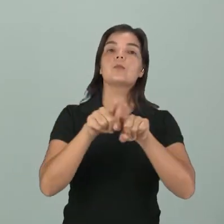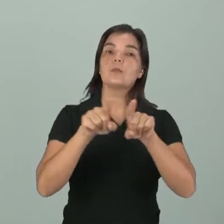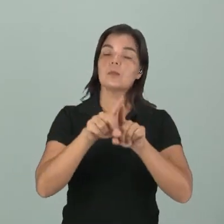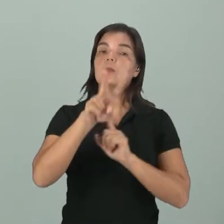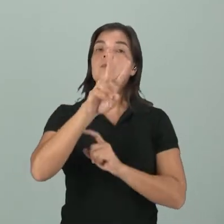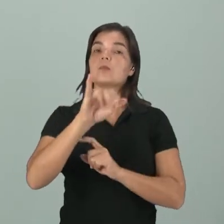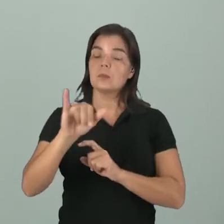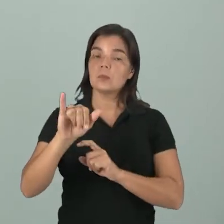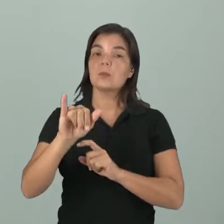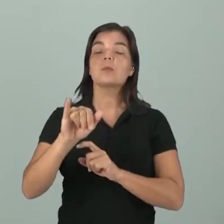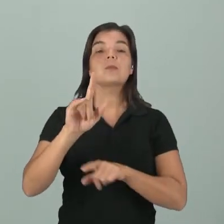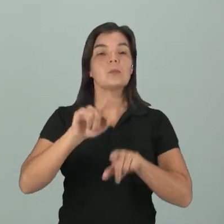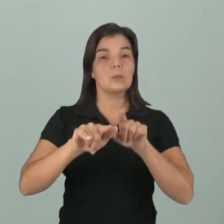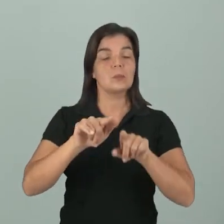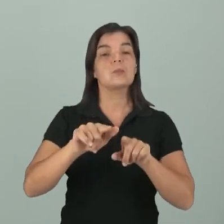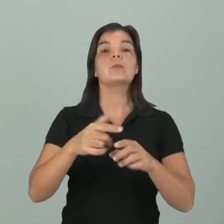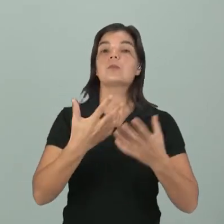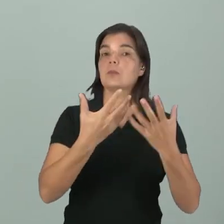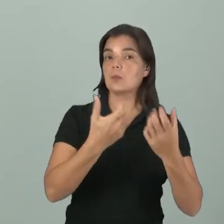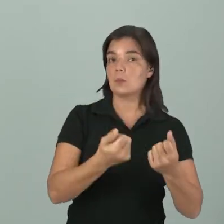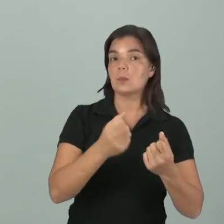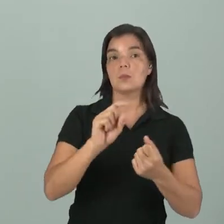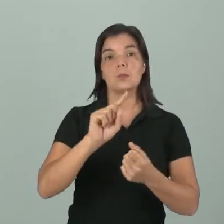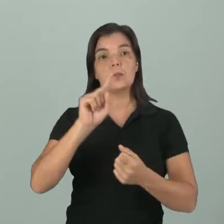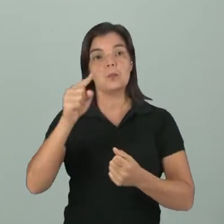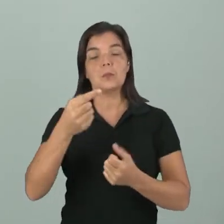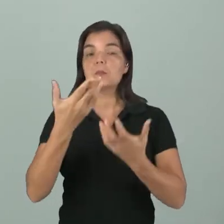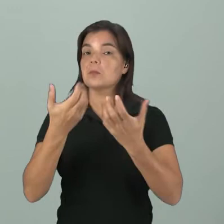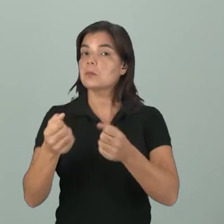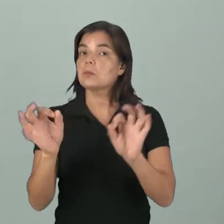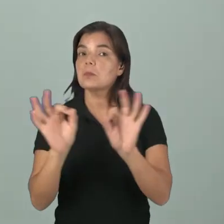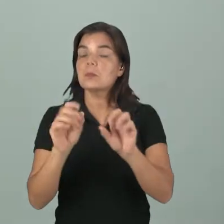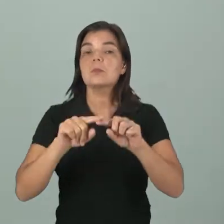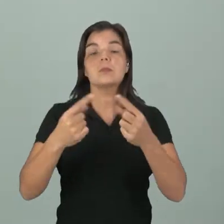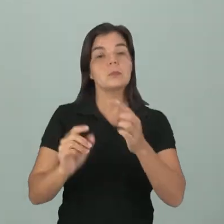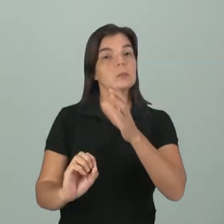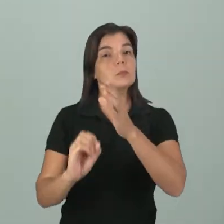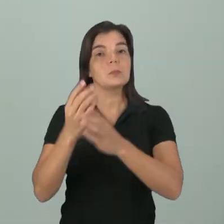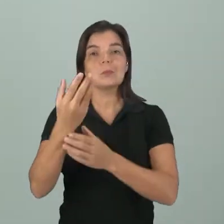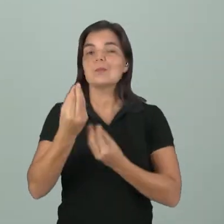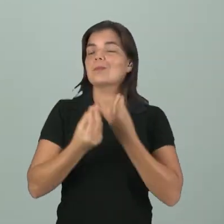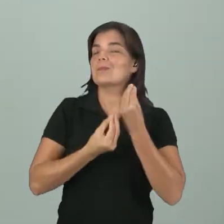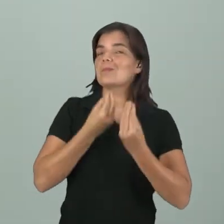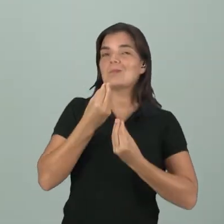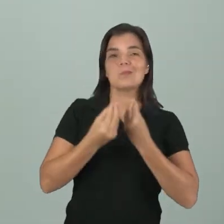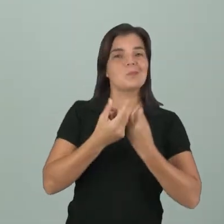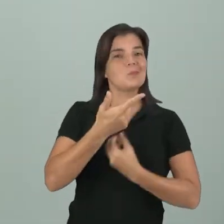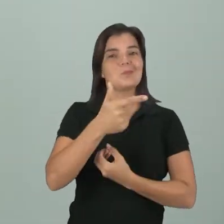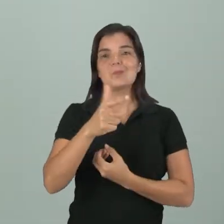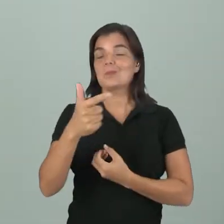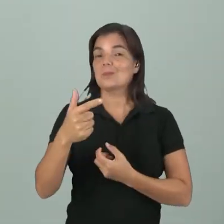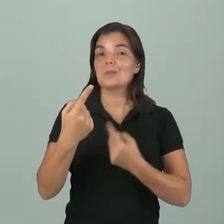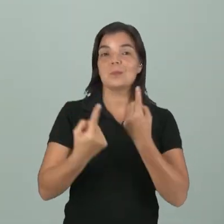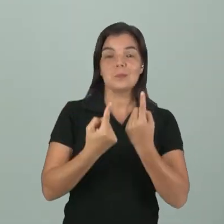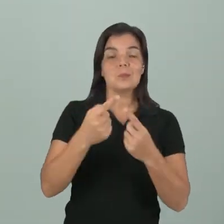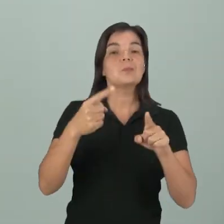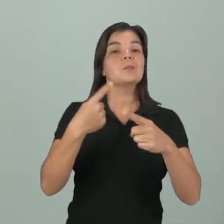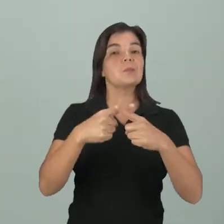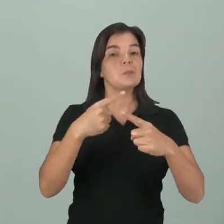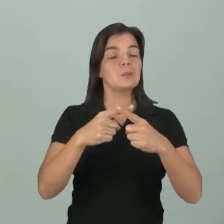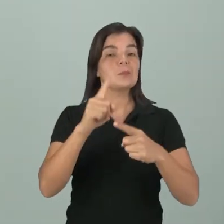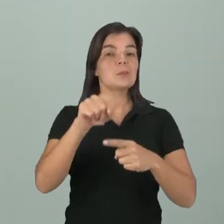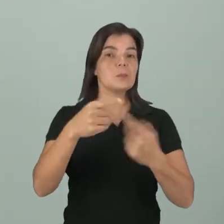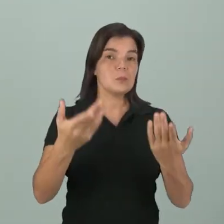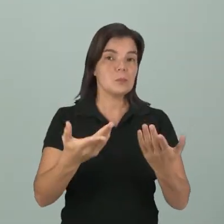vai haver discordância, vai haver mais de uma. Porém, fato, não tem como haver mais de um, porque é